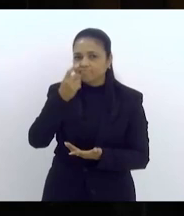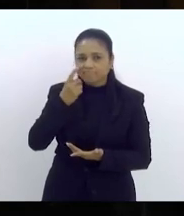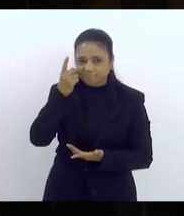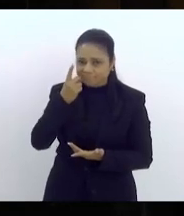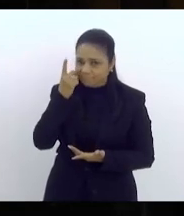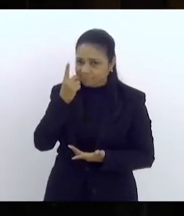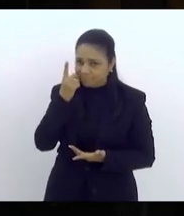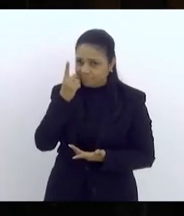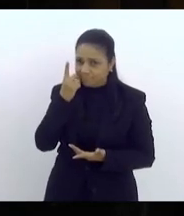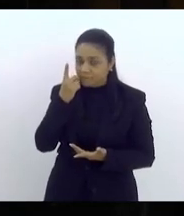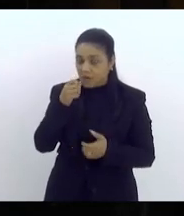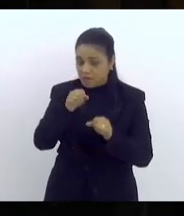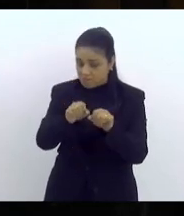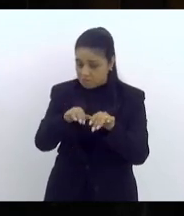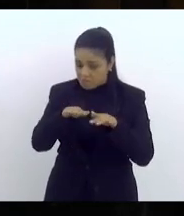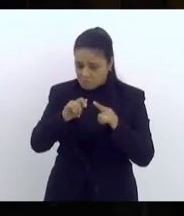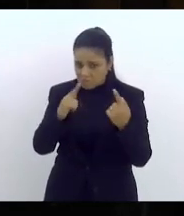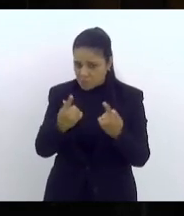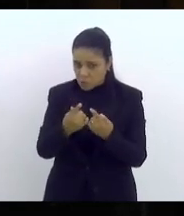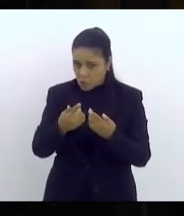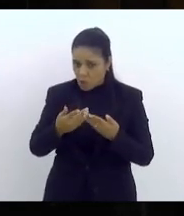parlamento não vai funcionar como Titanic